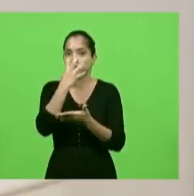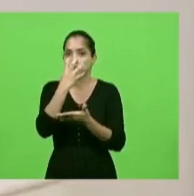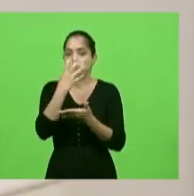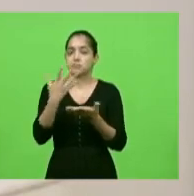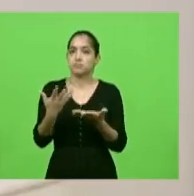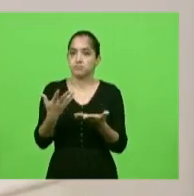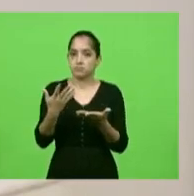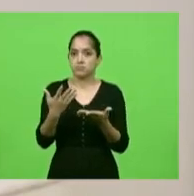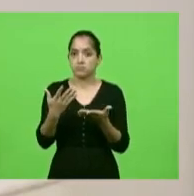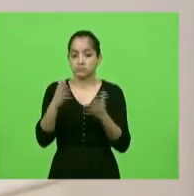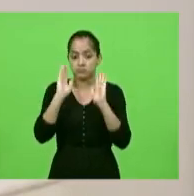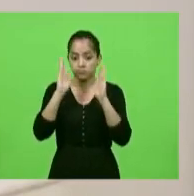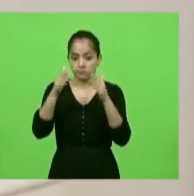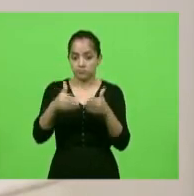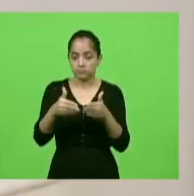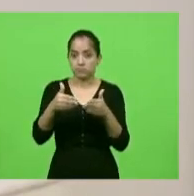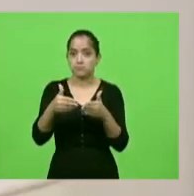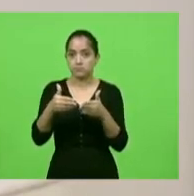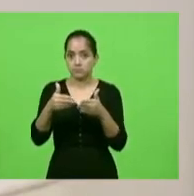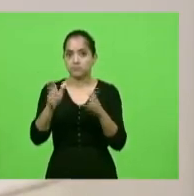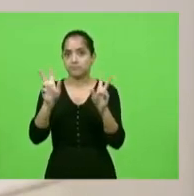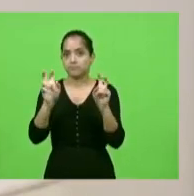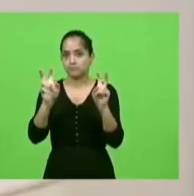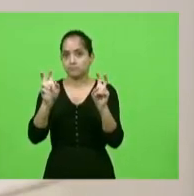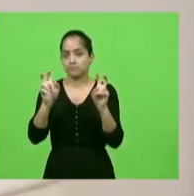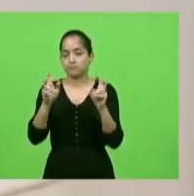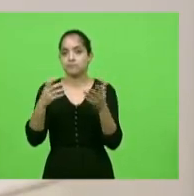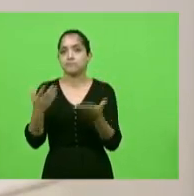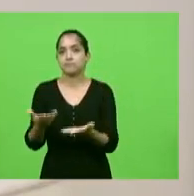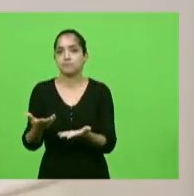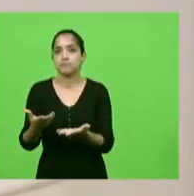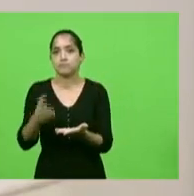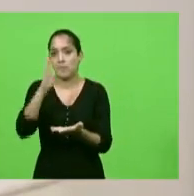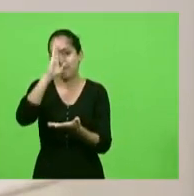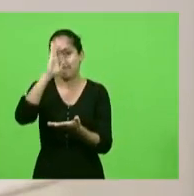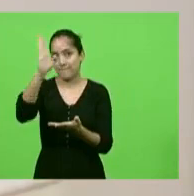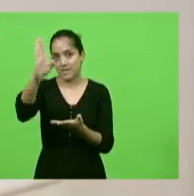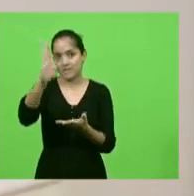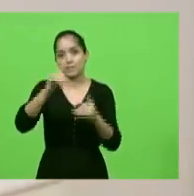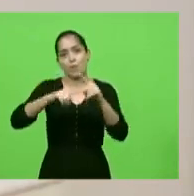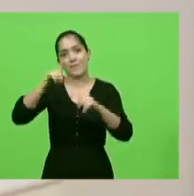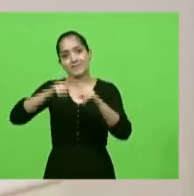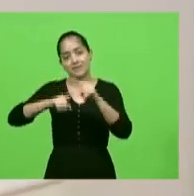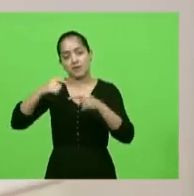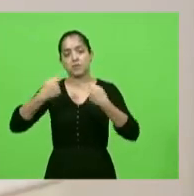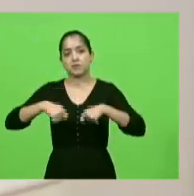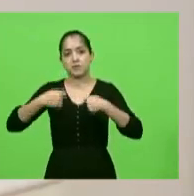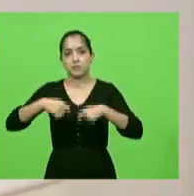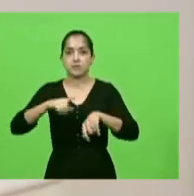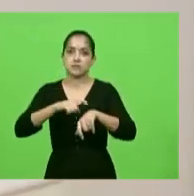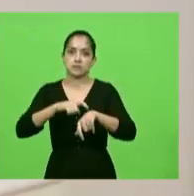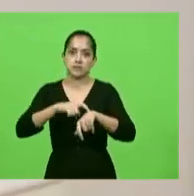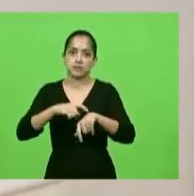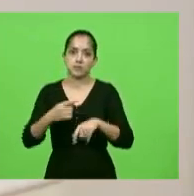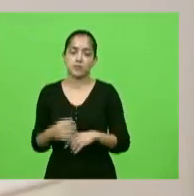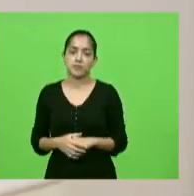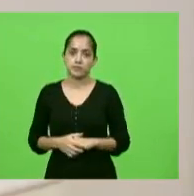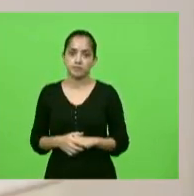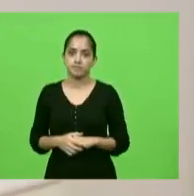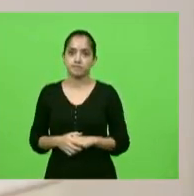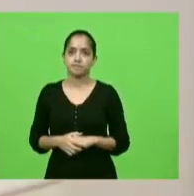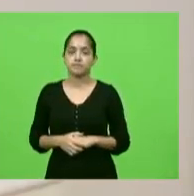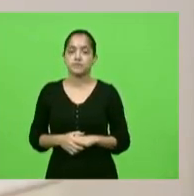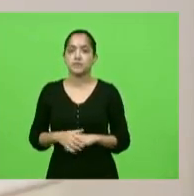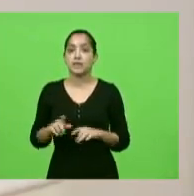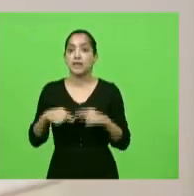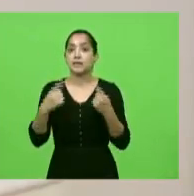tema central, porque era o tema mais palpitante, era o principal insumo que eles estavam precisando. Além